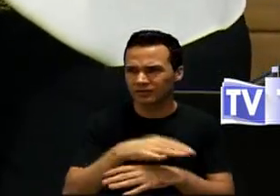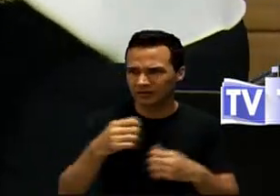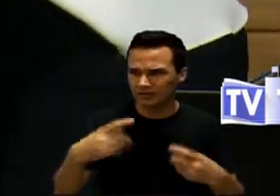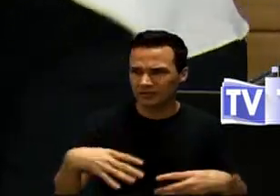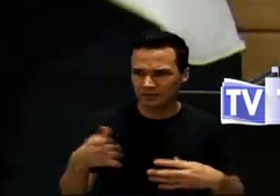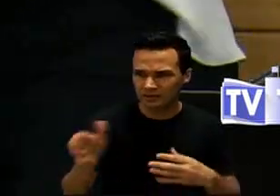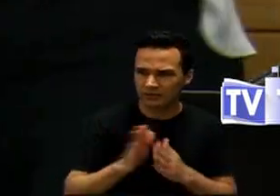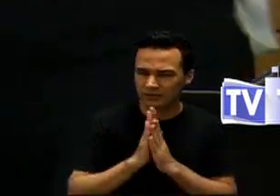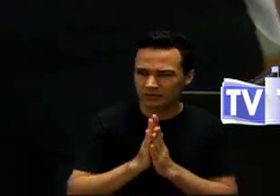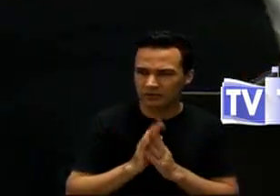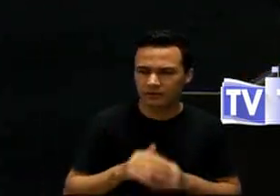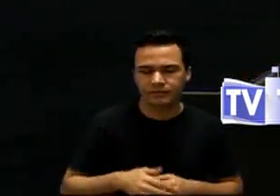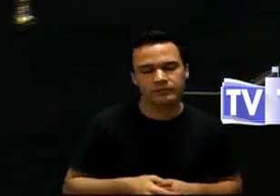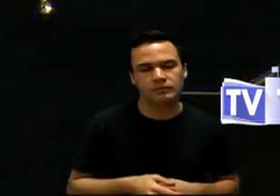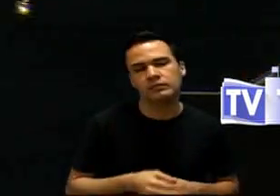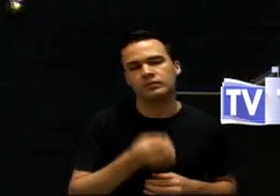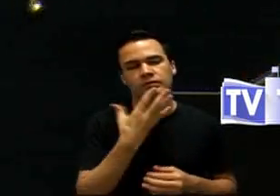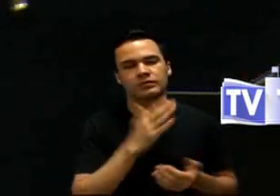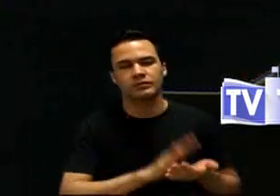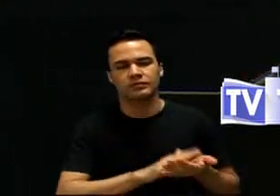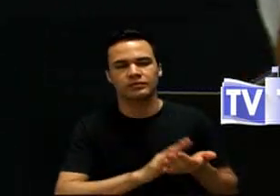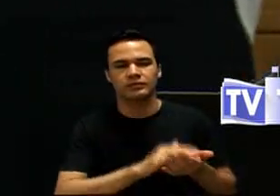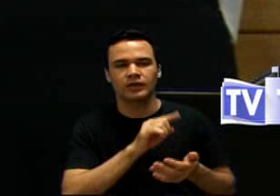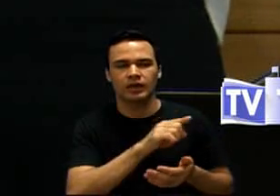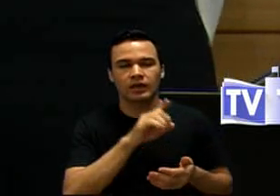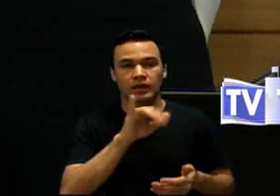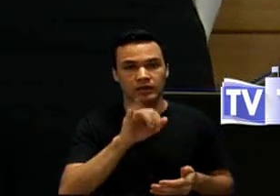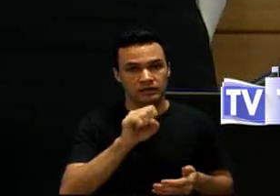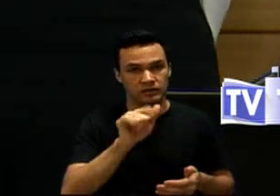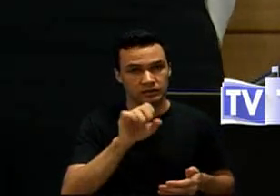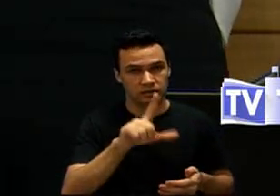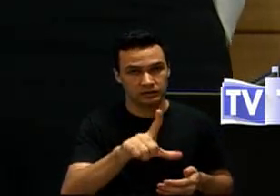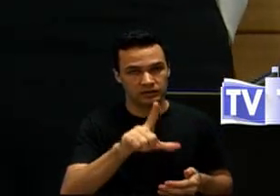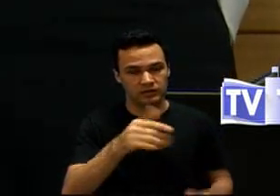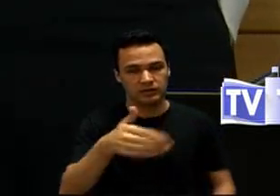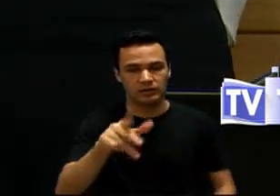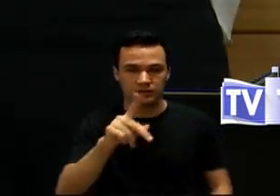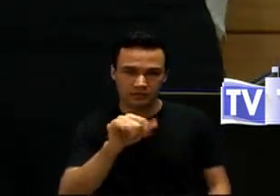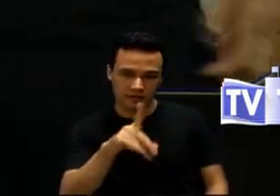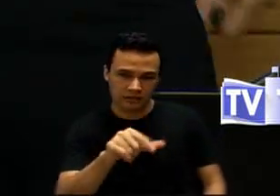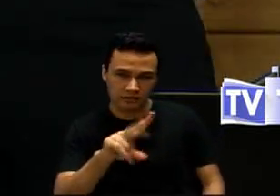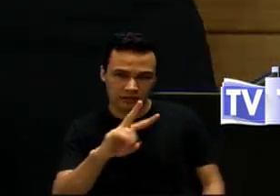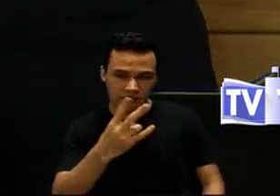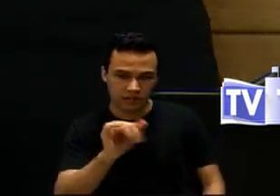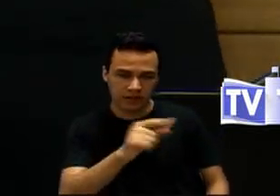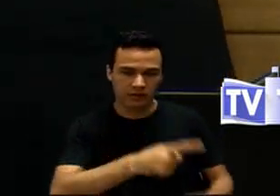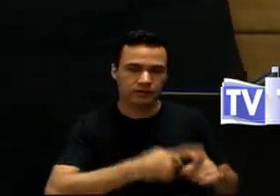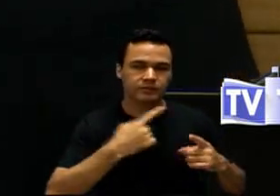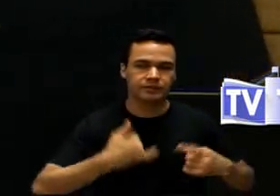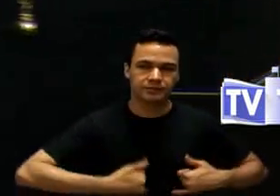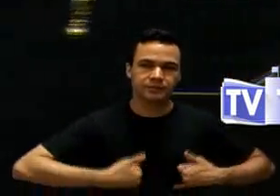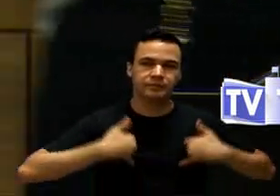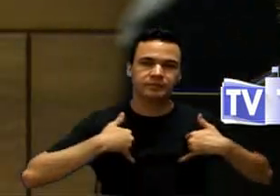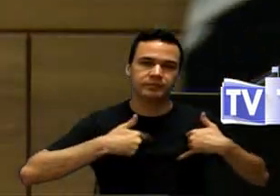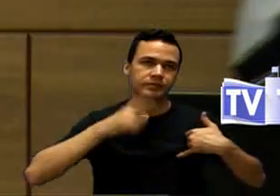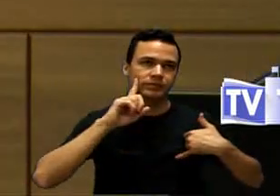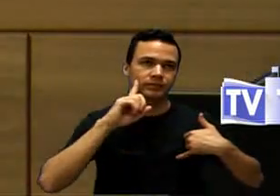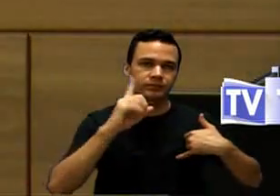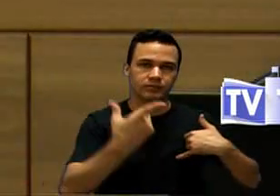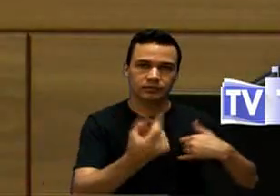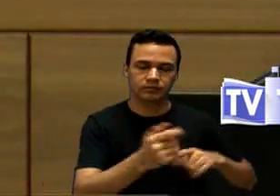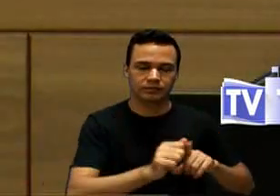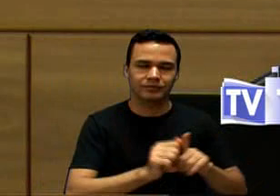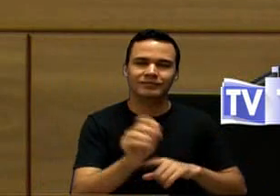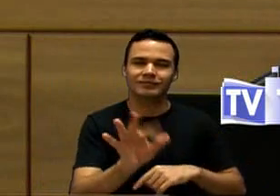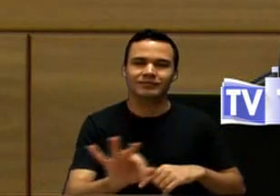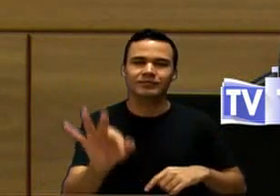dele, vereador. Voto de congratulações ao senhor pastor Israel Padilha de Siqueira pela sua data natalícia, celebrada em 20 de